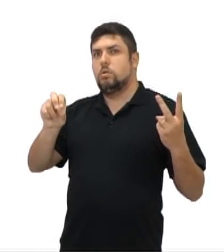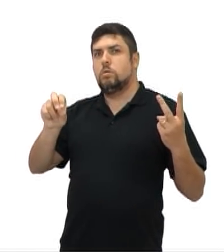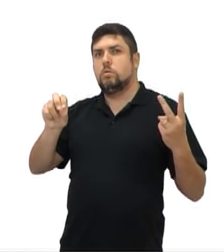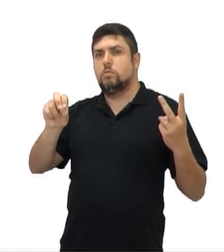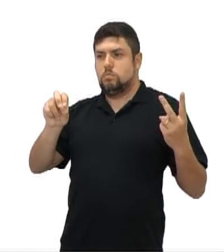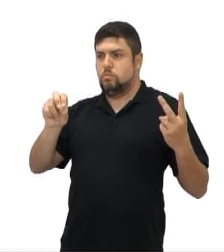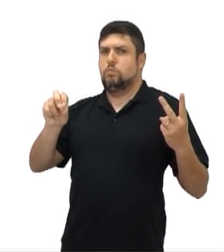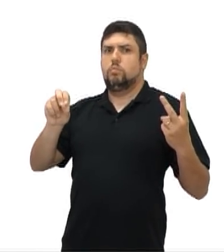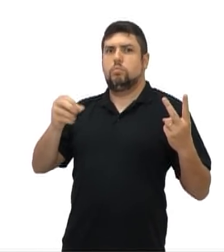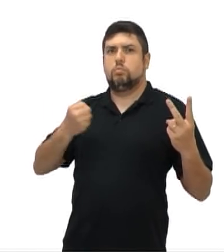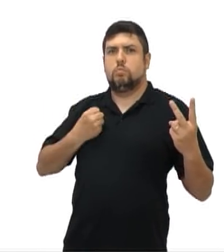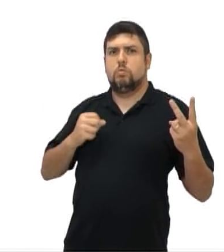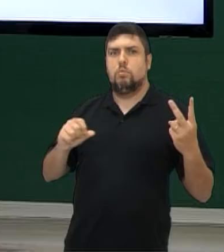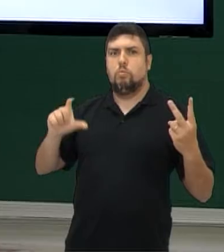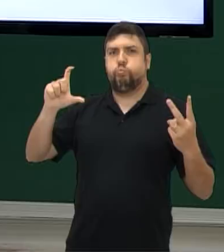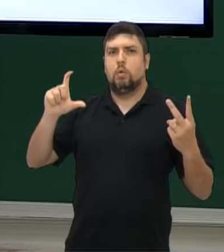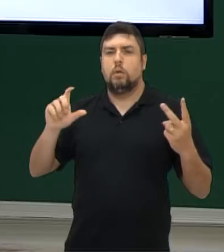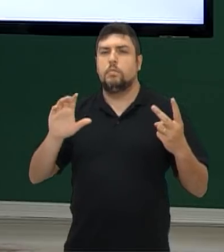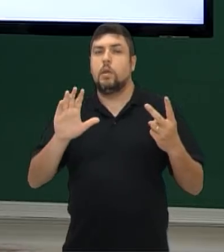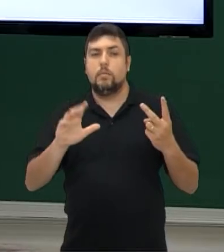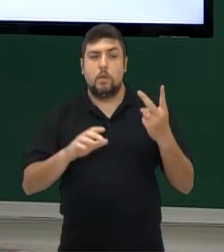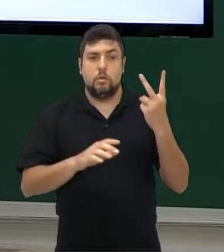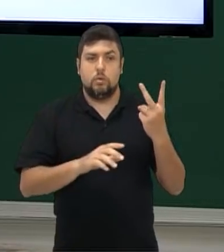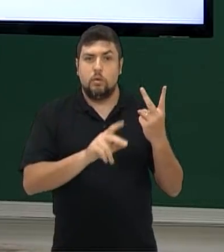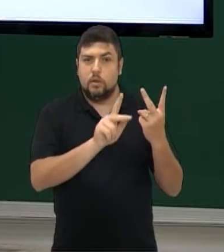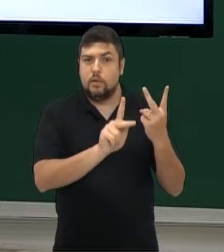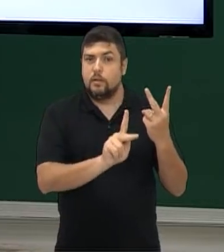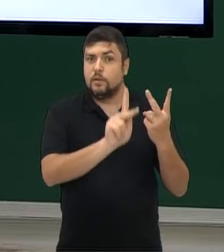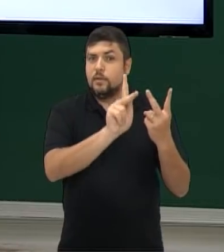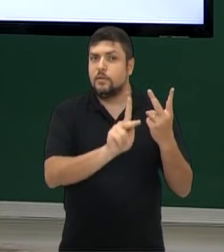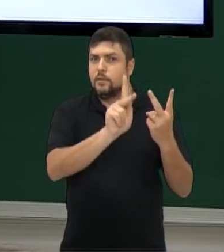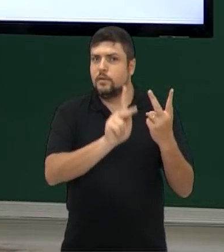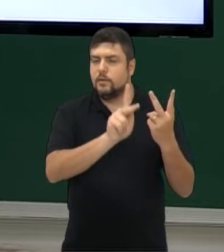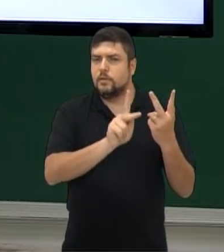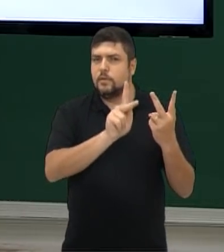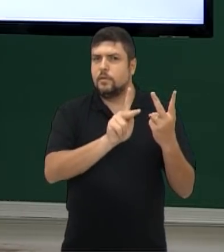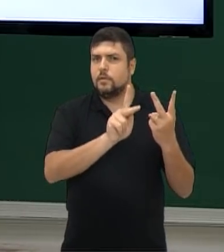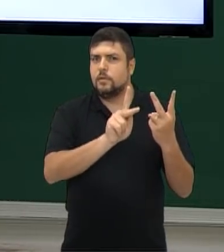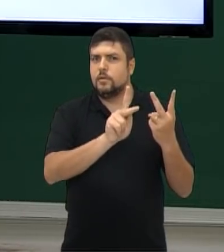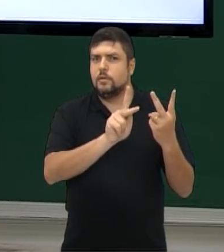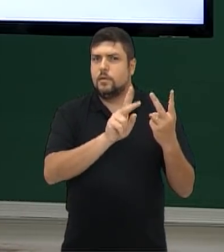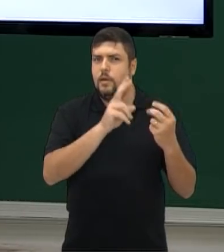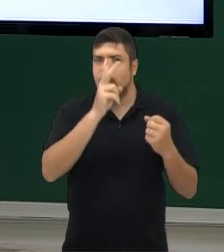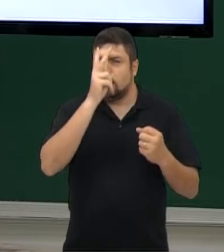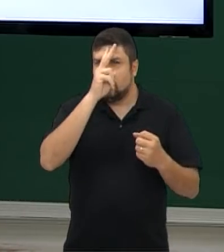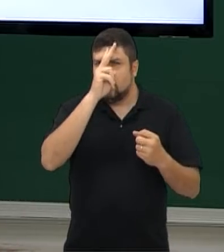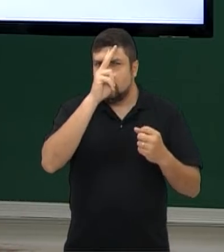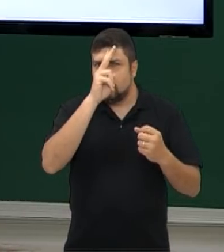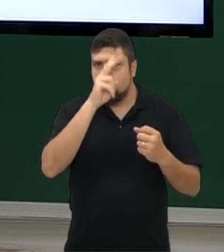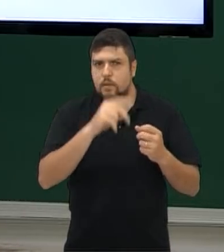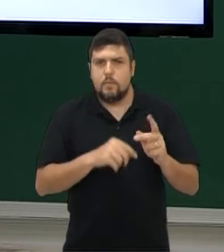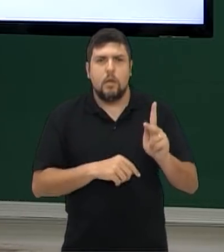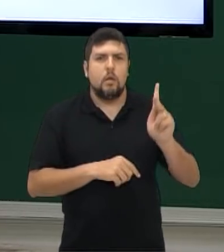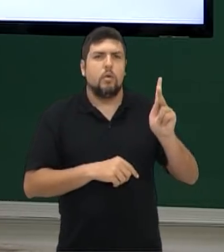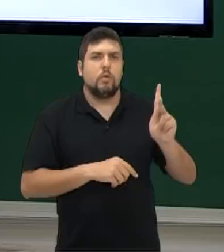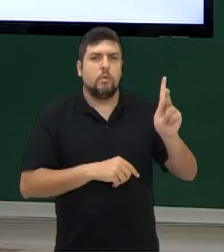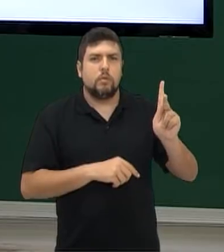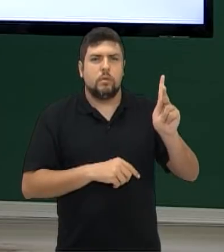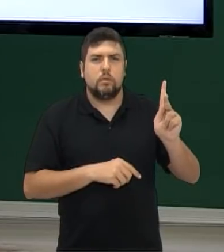Ah, mas olha lá, 2 quilos. Qual a equivalência que eu tenho que lembrar? Que 1 quilo